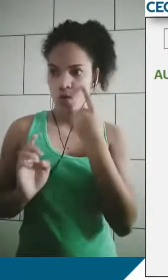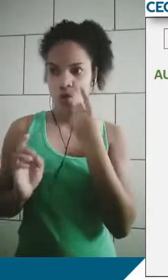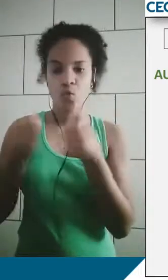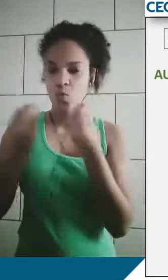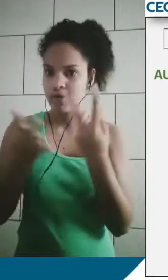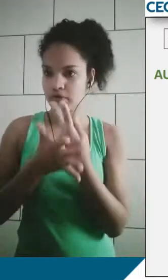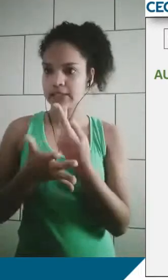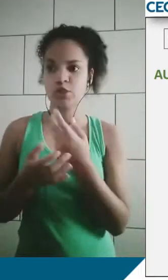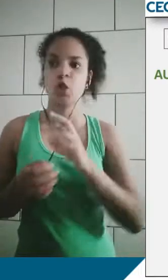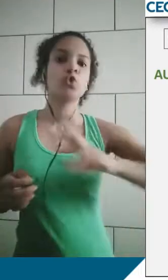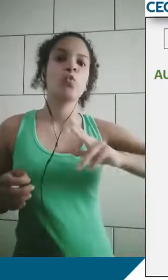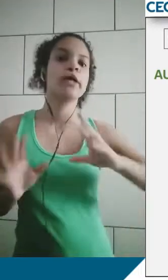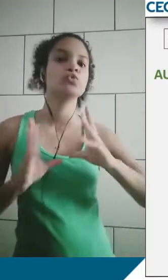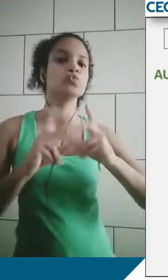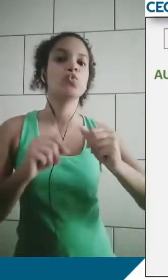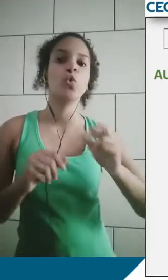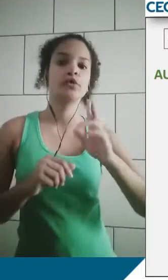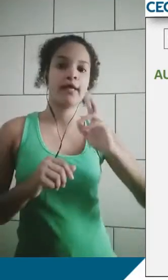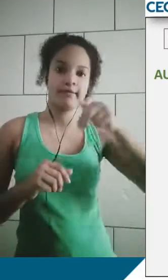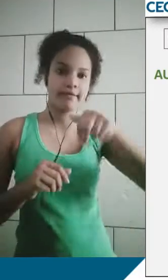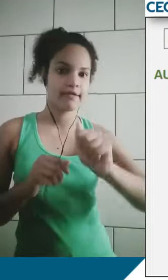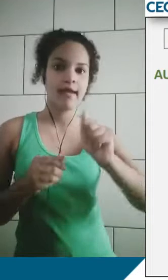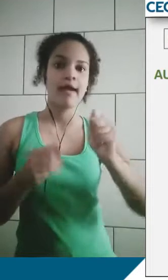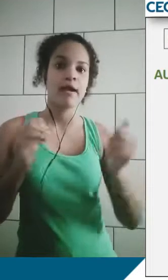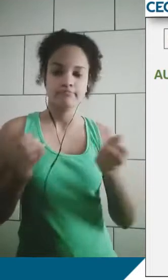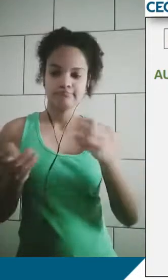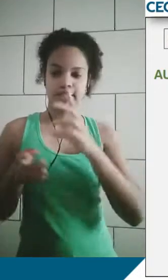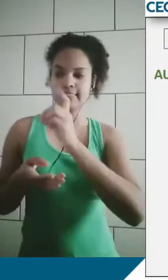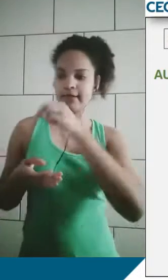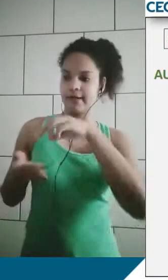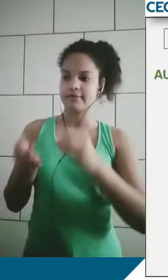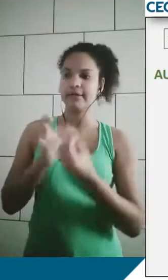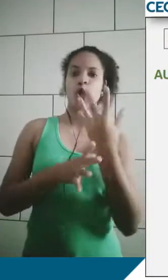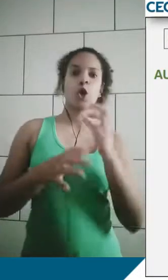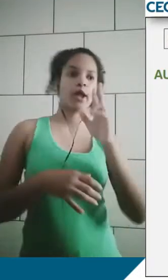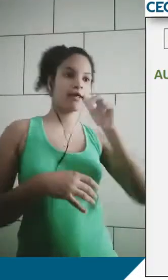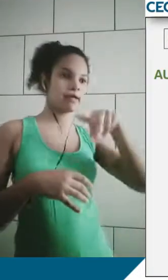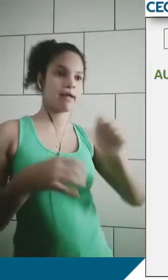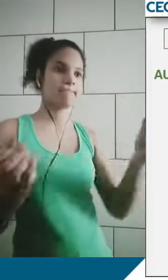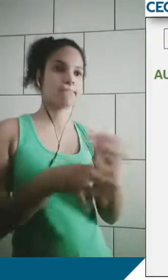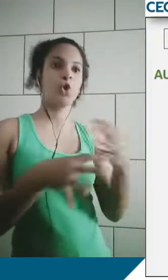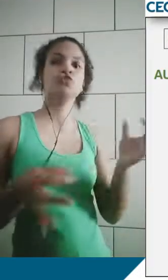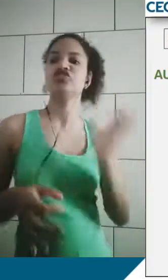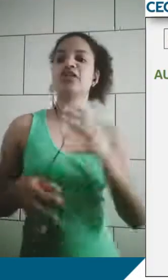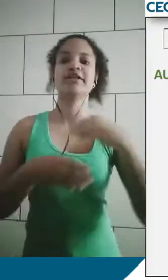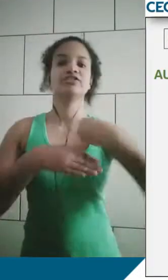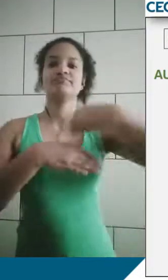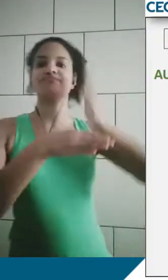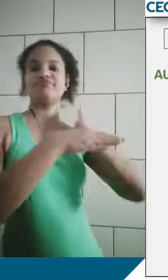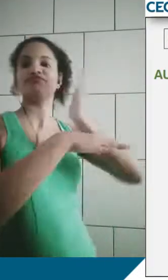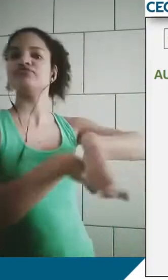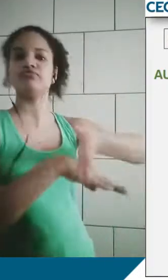molécula de RNA mensageiro transcrita pelo DNA que vai para o citoplasma ser traduzida na